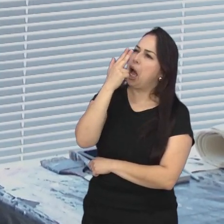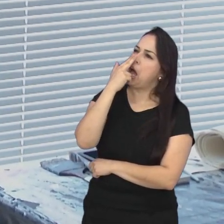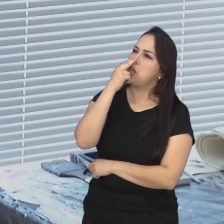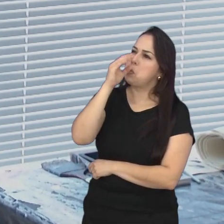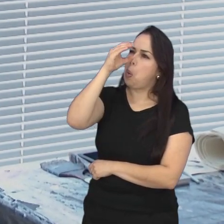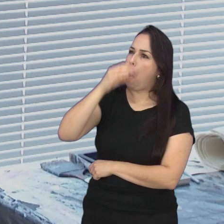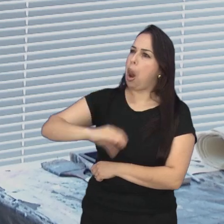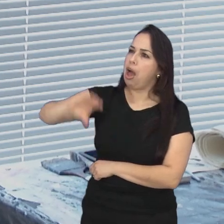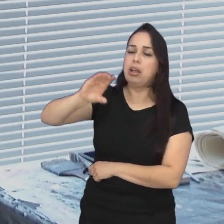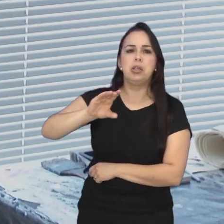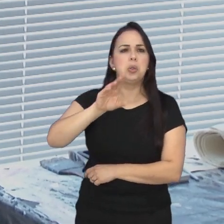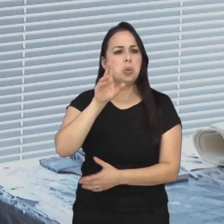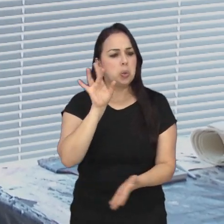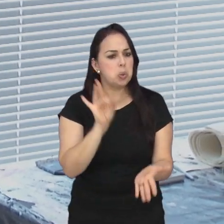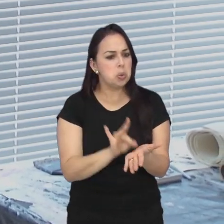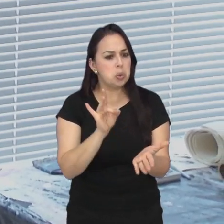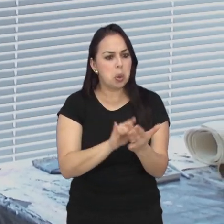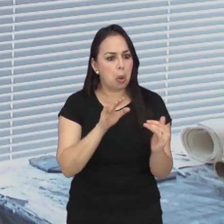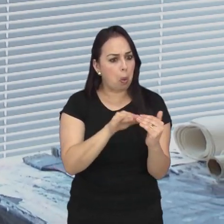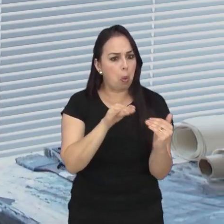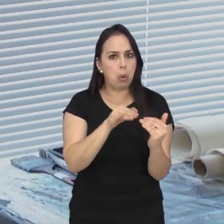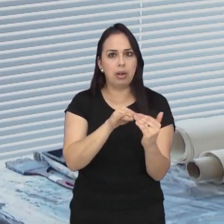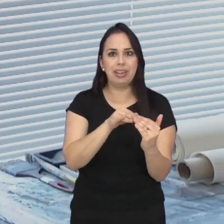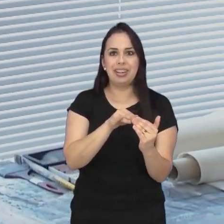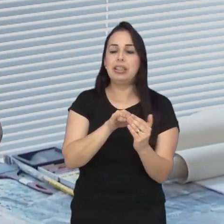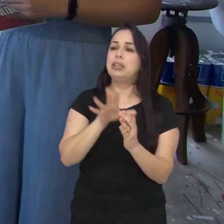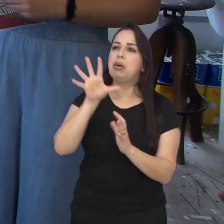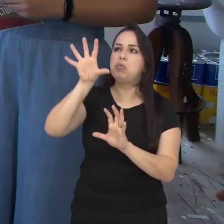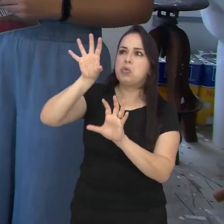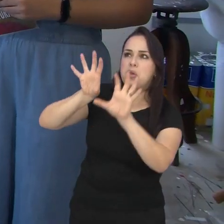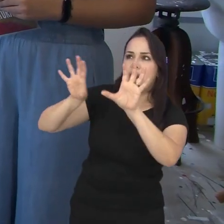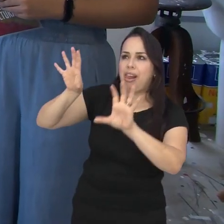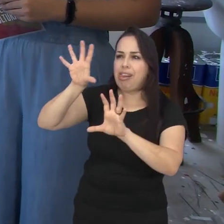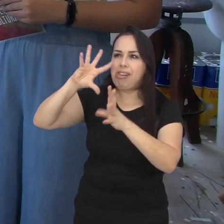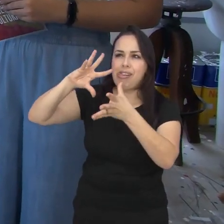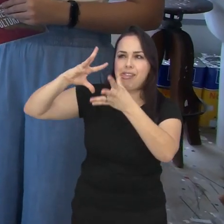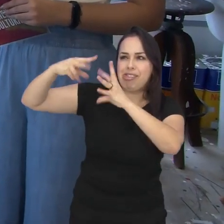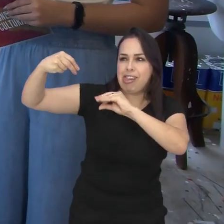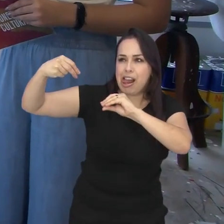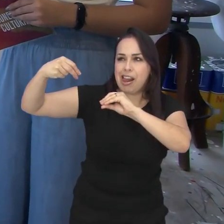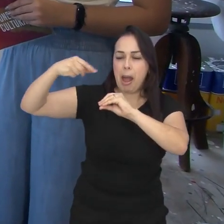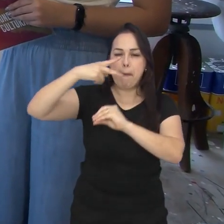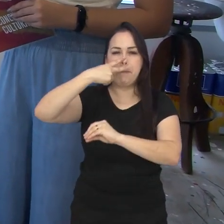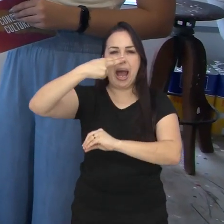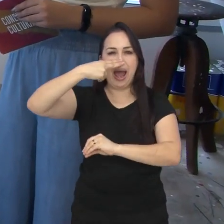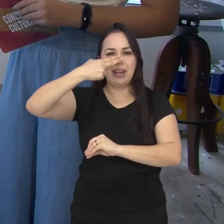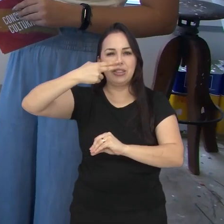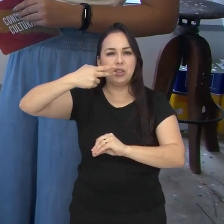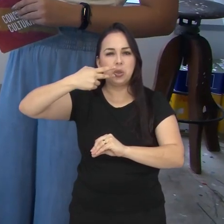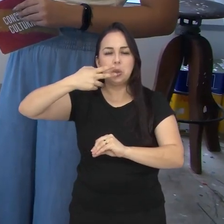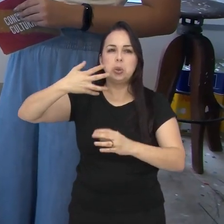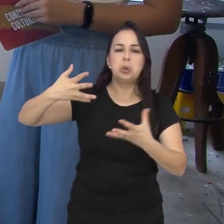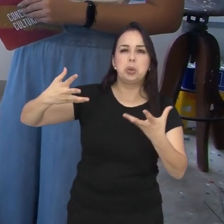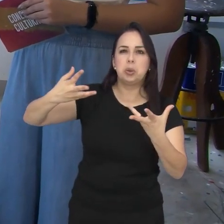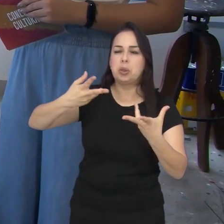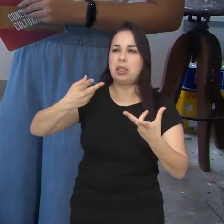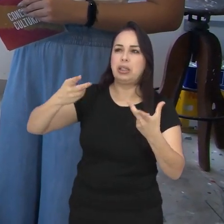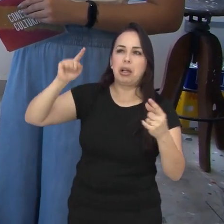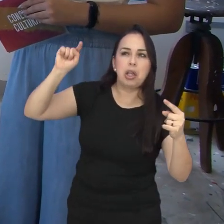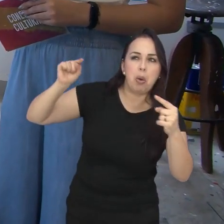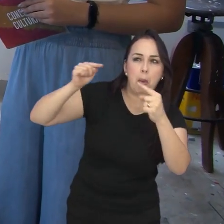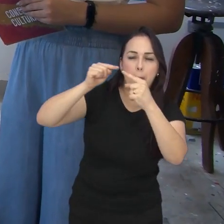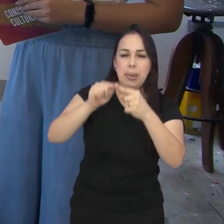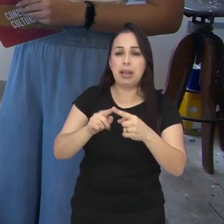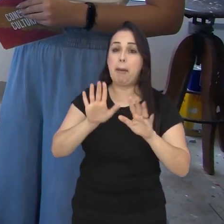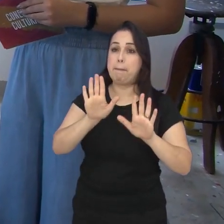um elefante. Eu olhei depois e falei, nossa, parece mesmo. Tem algumas formas, né, que você acaba